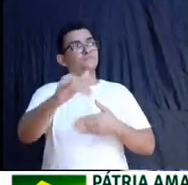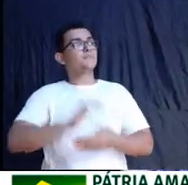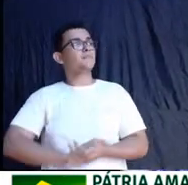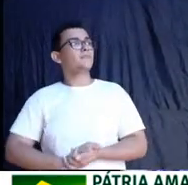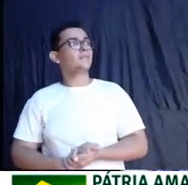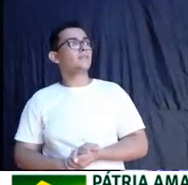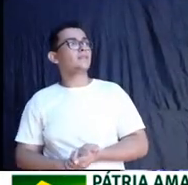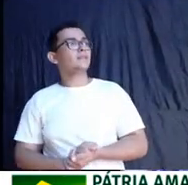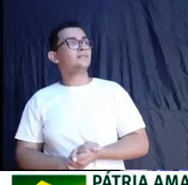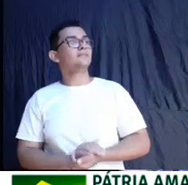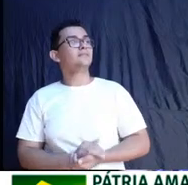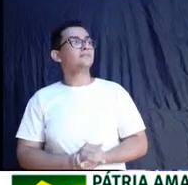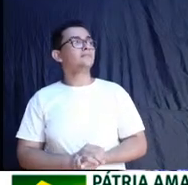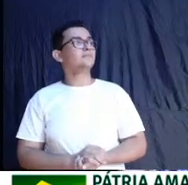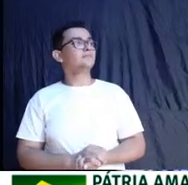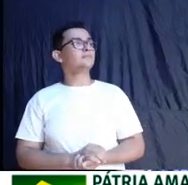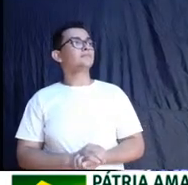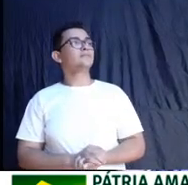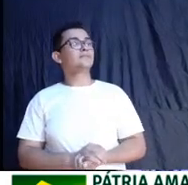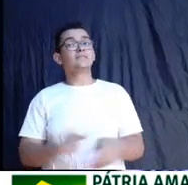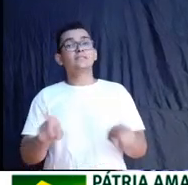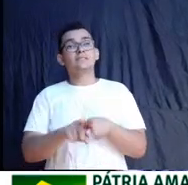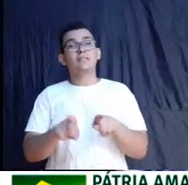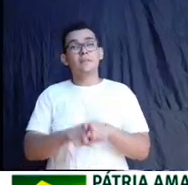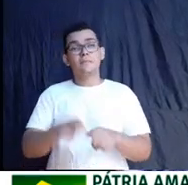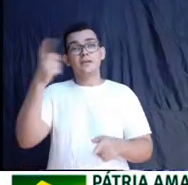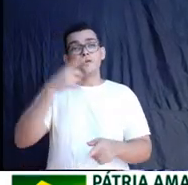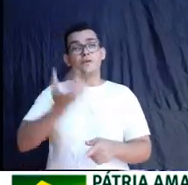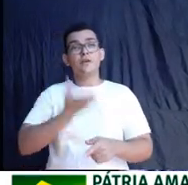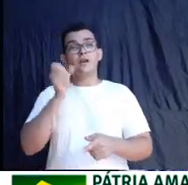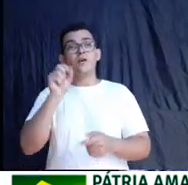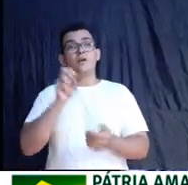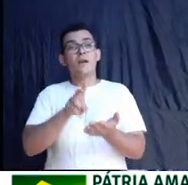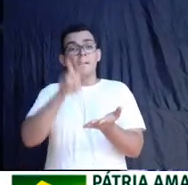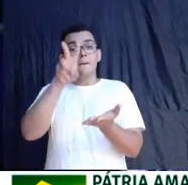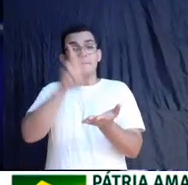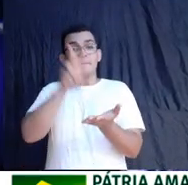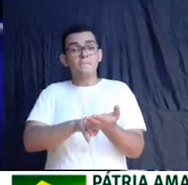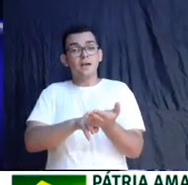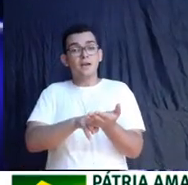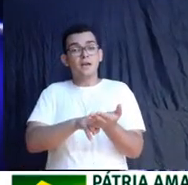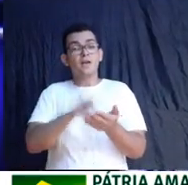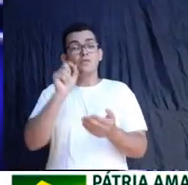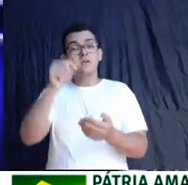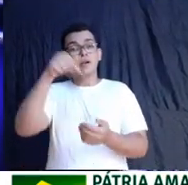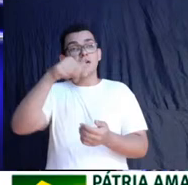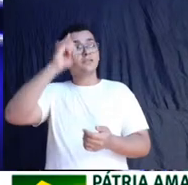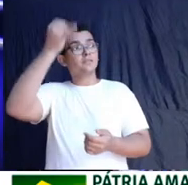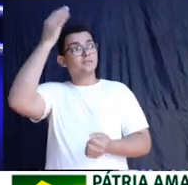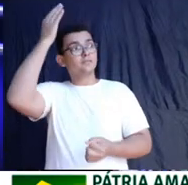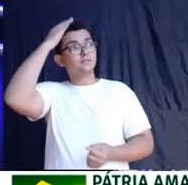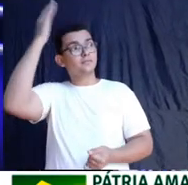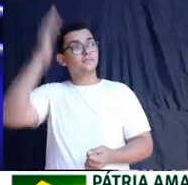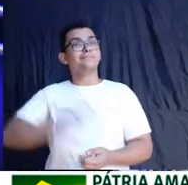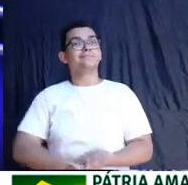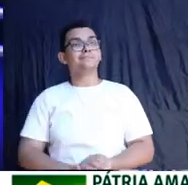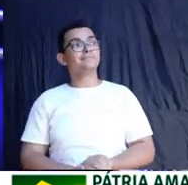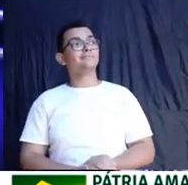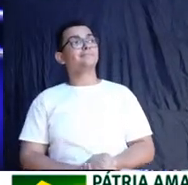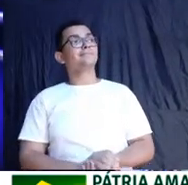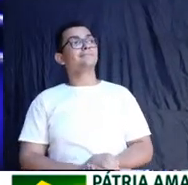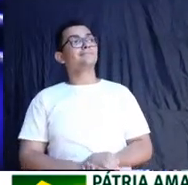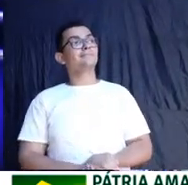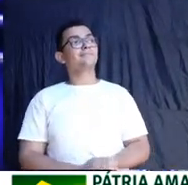anos, quando eu falecer, eu quero ser enterrado aqui em Giparaná. Nem quero viver tudo isso. Vou, mulher. Se eu viver mais uns 50, já tá bom.